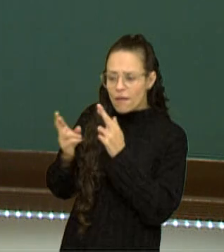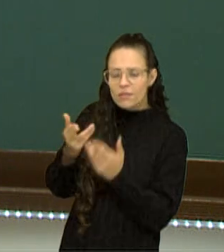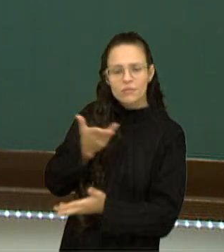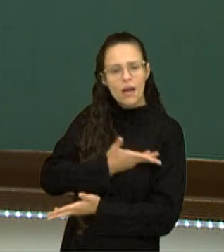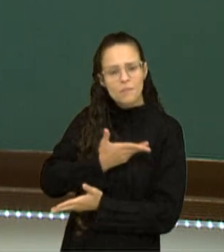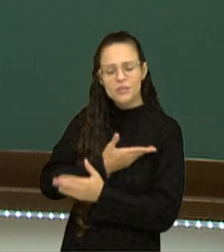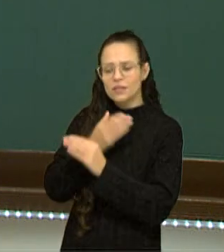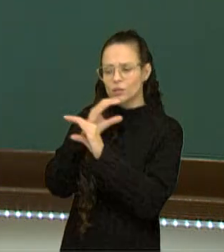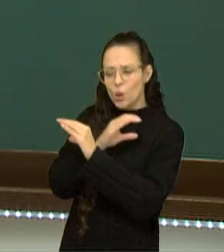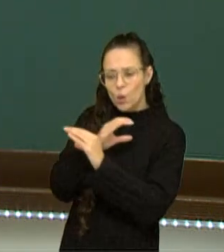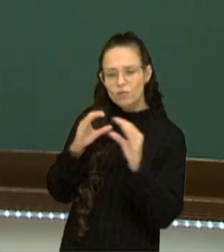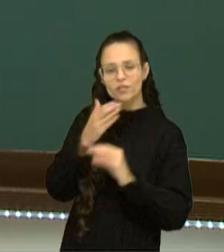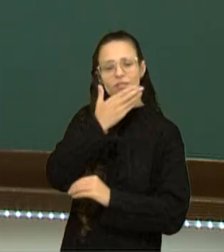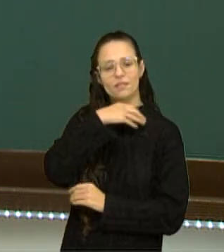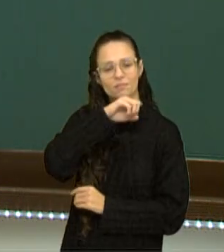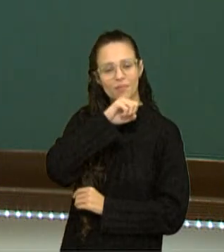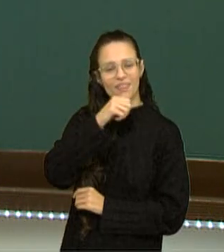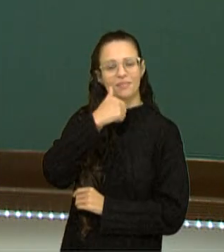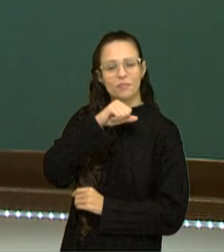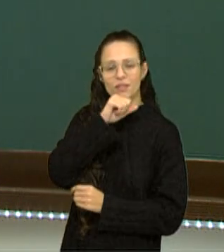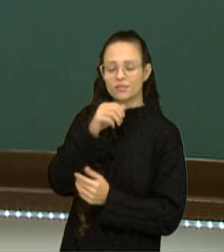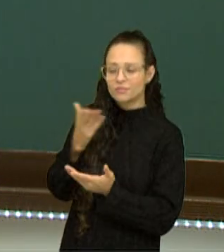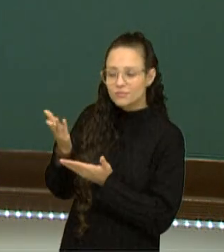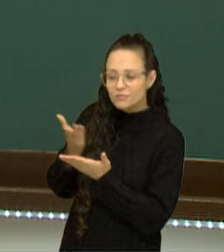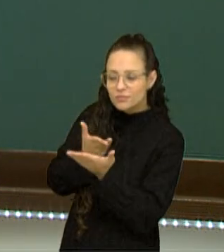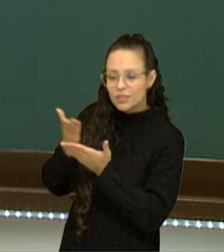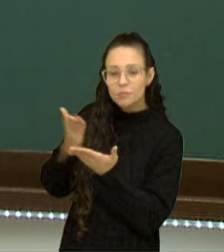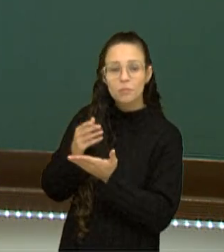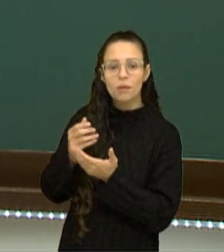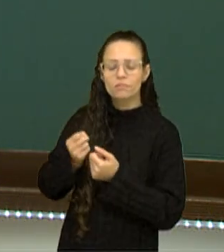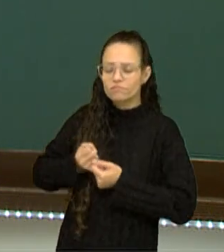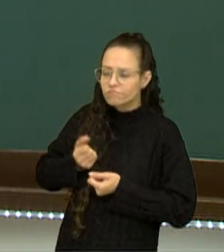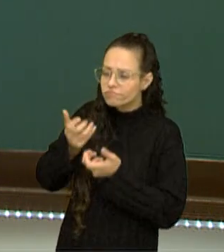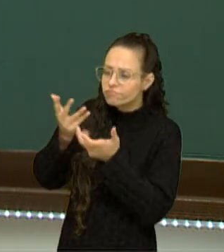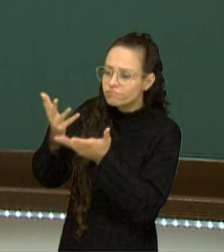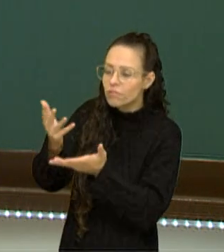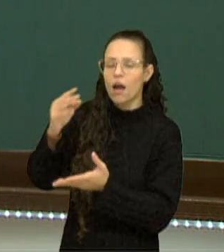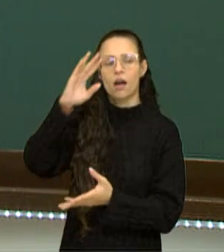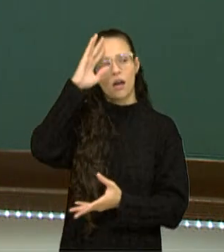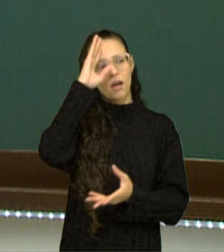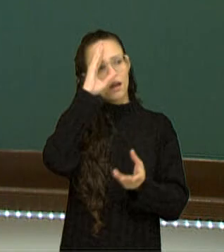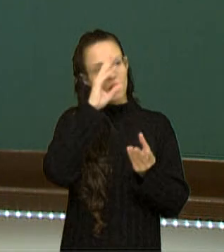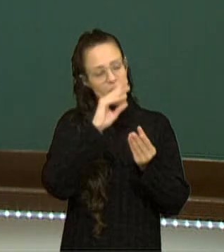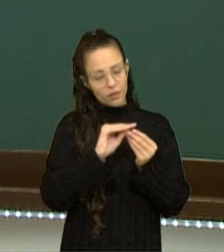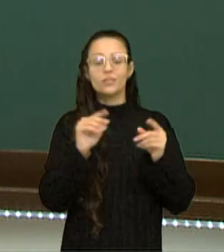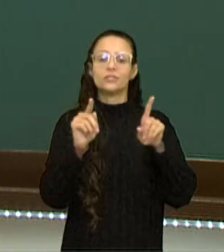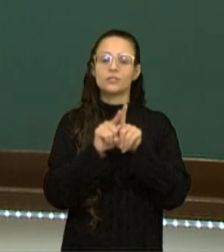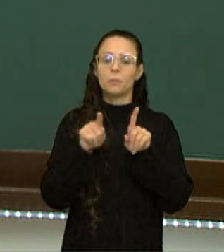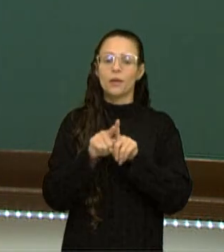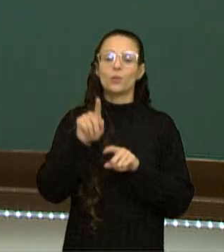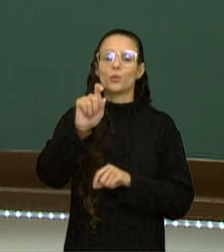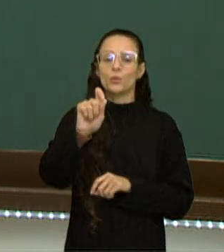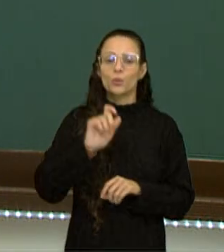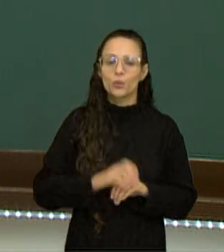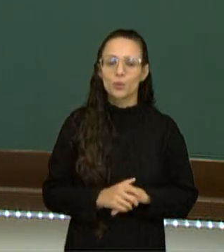de confiança, para você poder ser ouvido, compreendido e também,